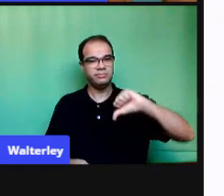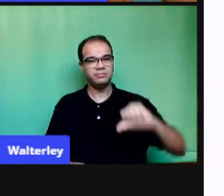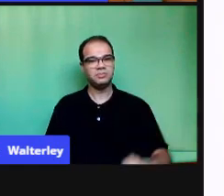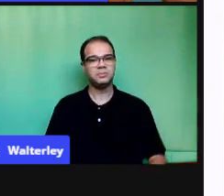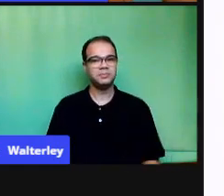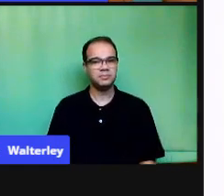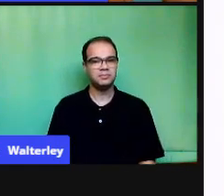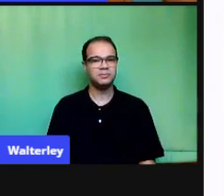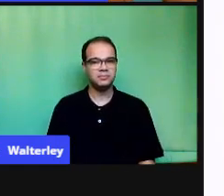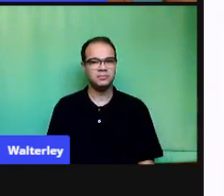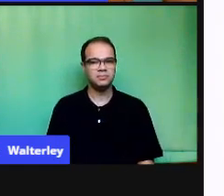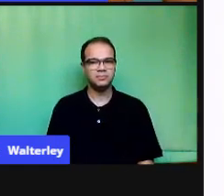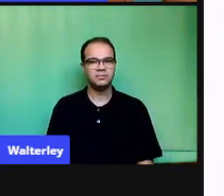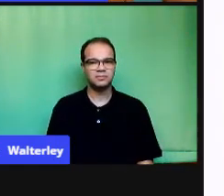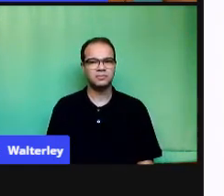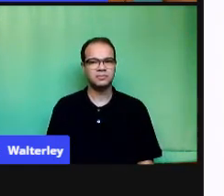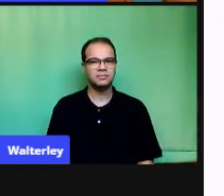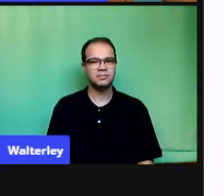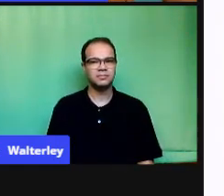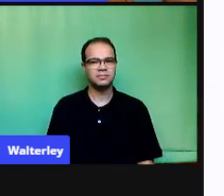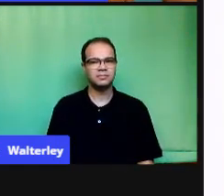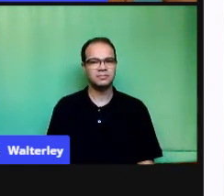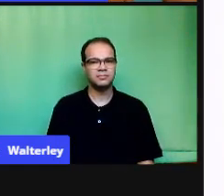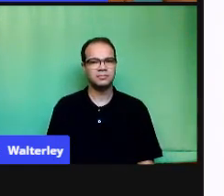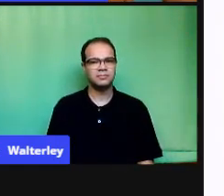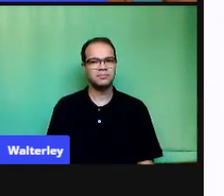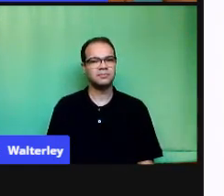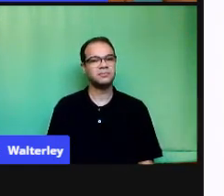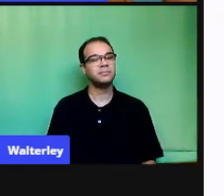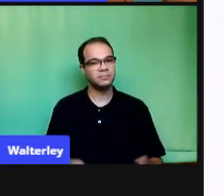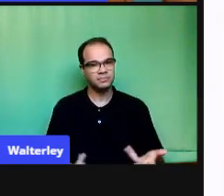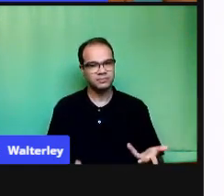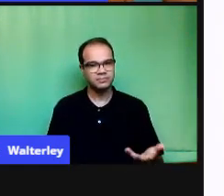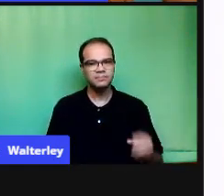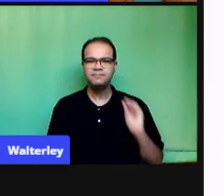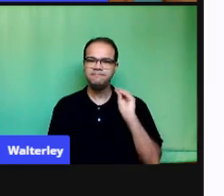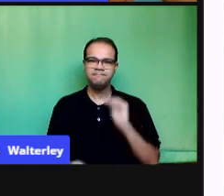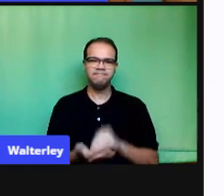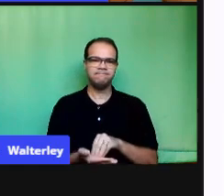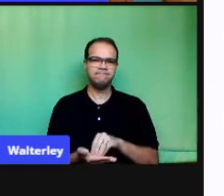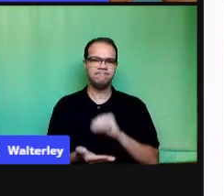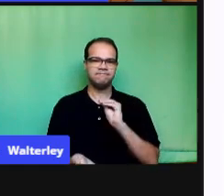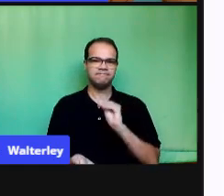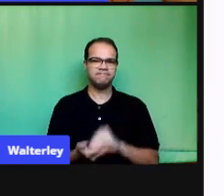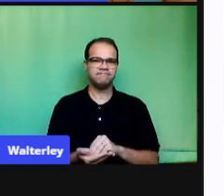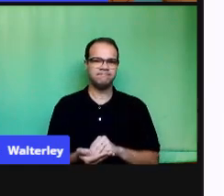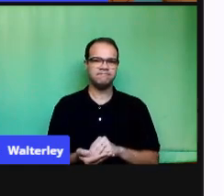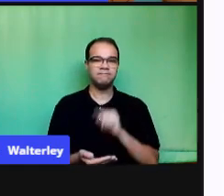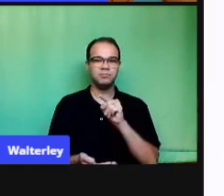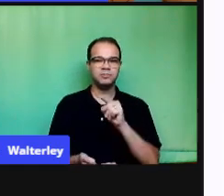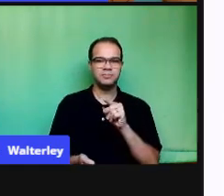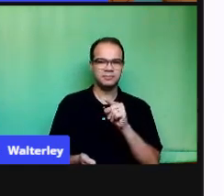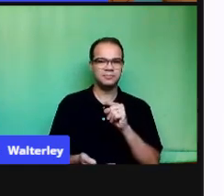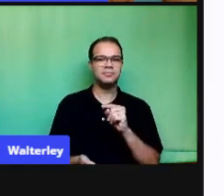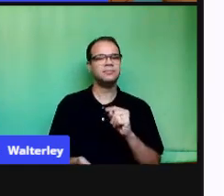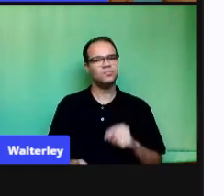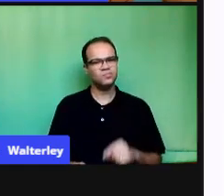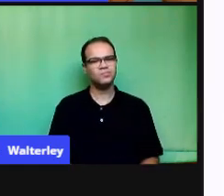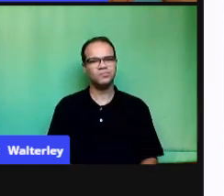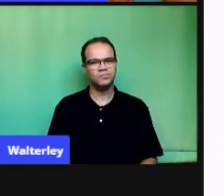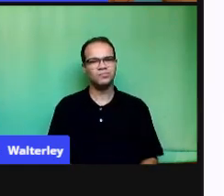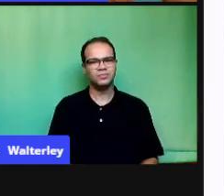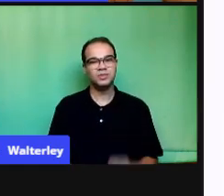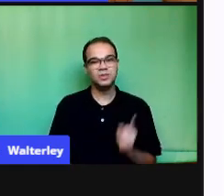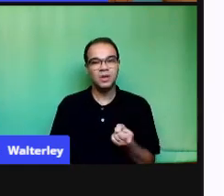Antes, então, num estado de saúde, ausência de injúrias e brincando com o